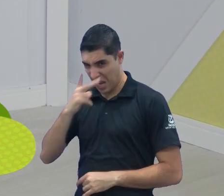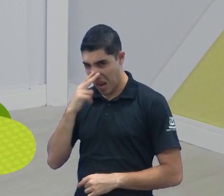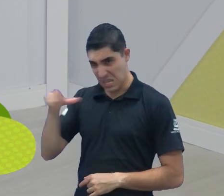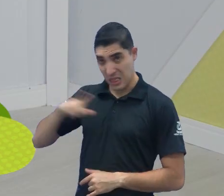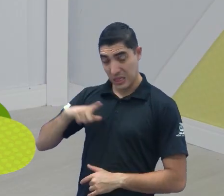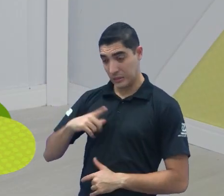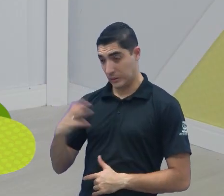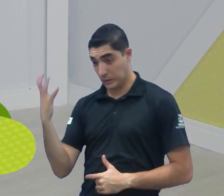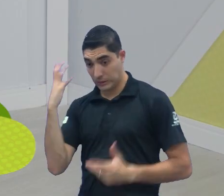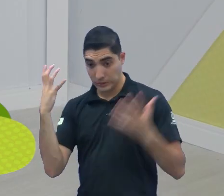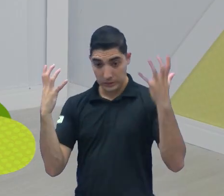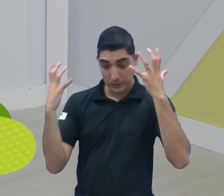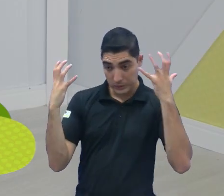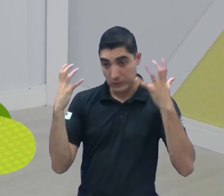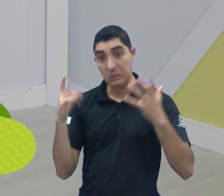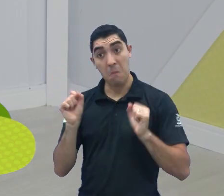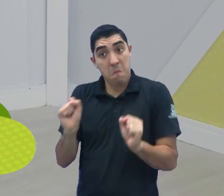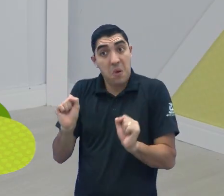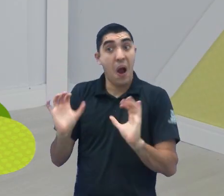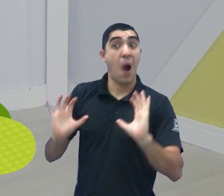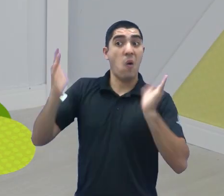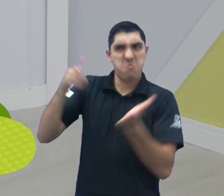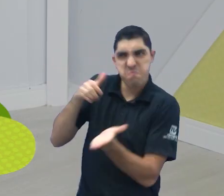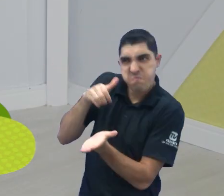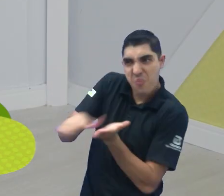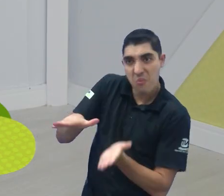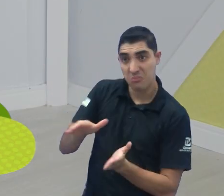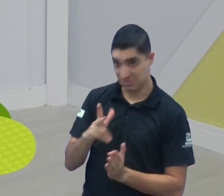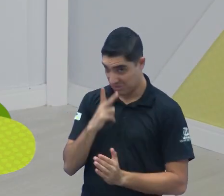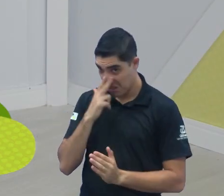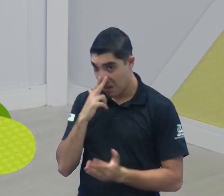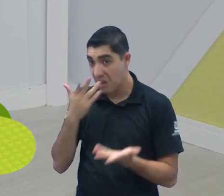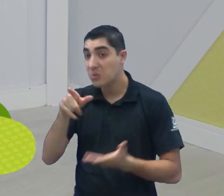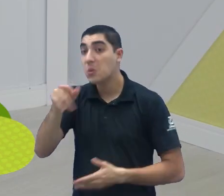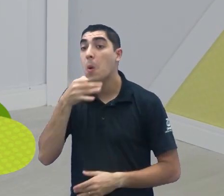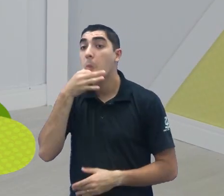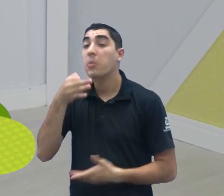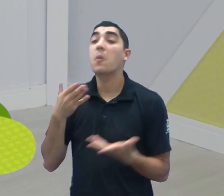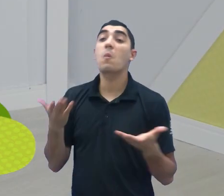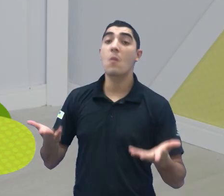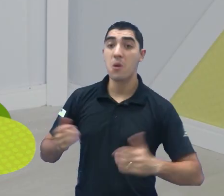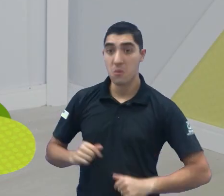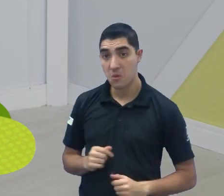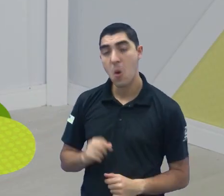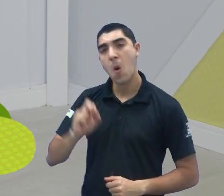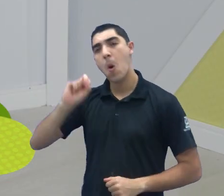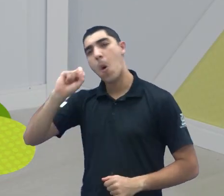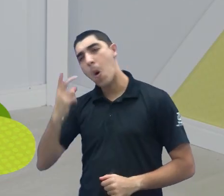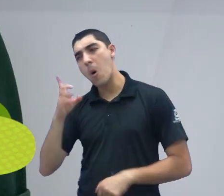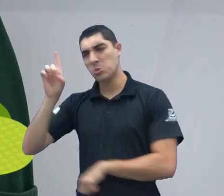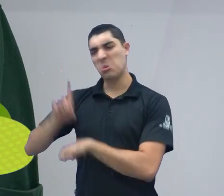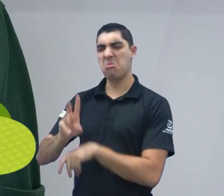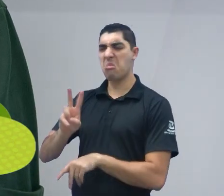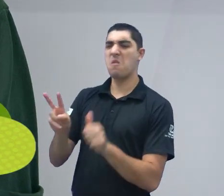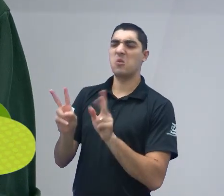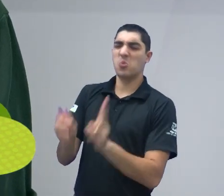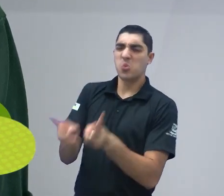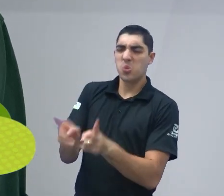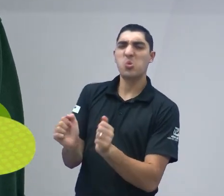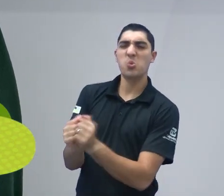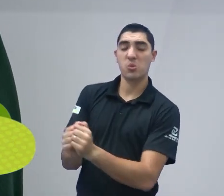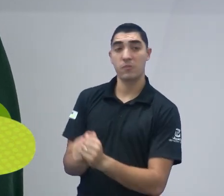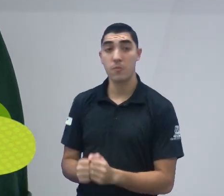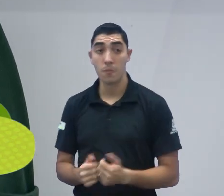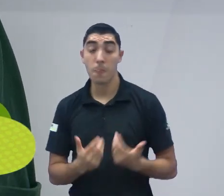o Osasco Sport na próxima quarta-feira para permanecer no cargo, ou ele segue prestigiado pela diretoria da Águia? Eu acho que ele não depende